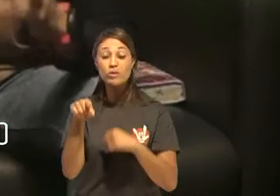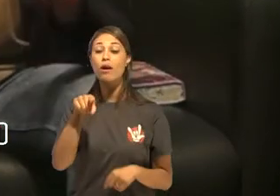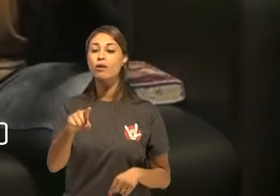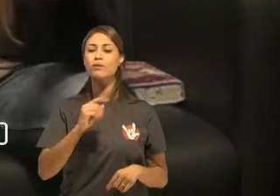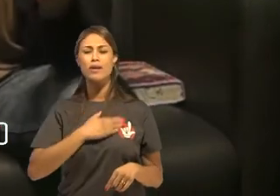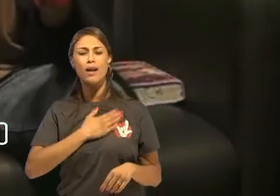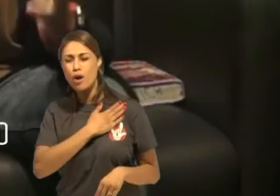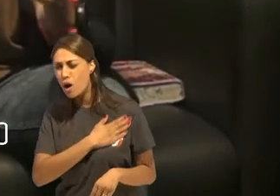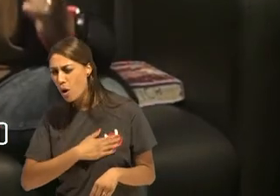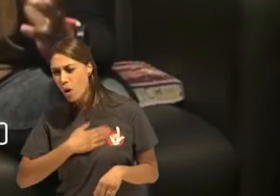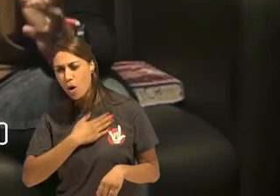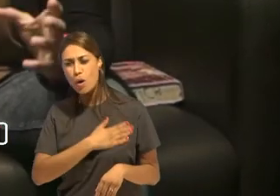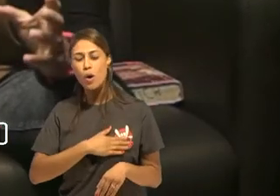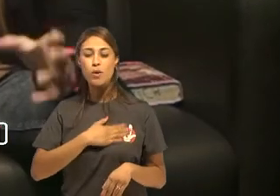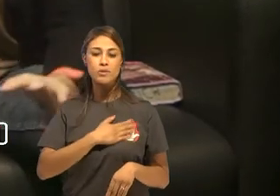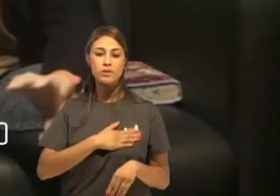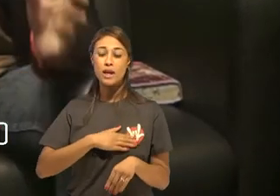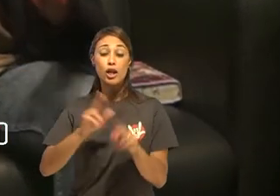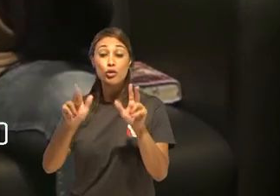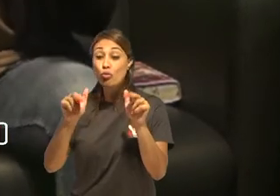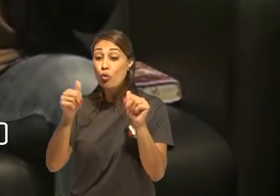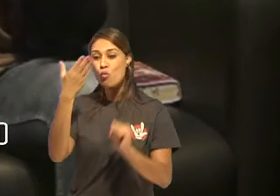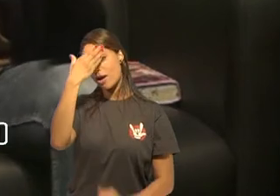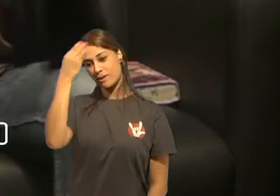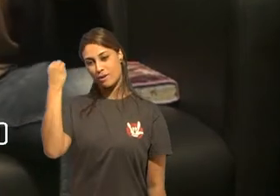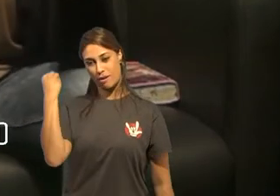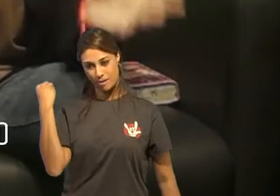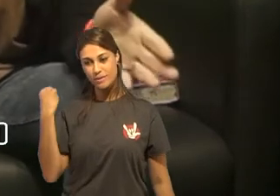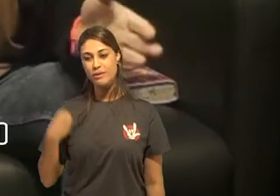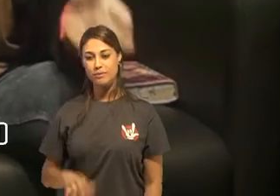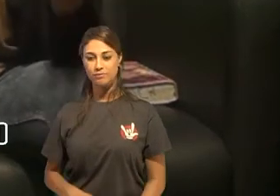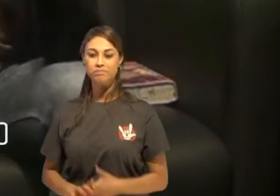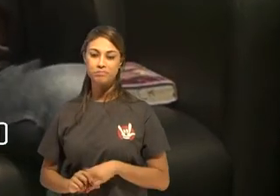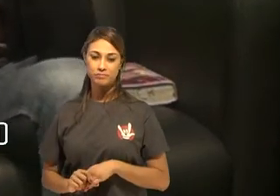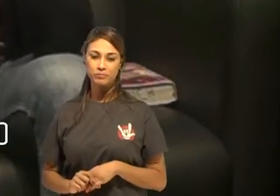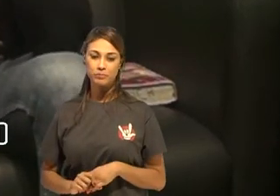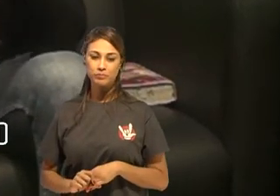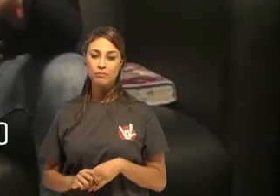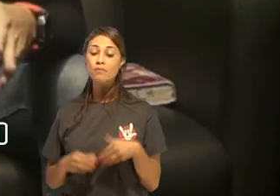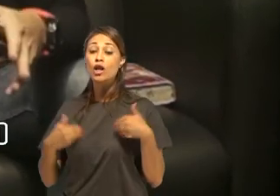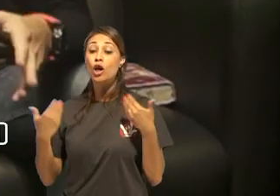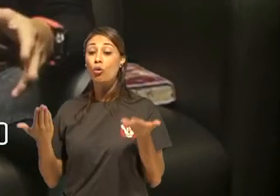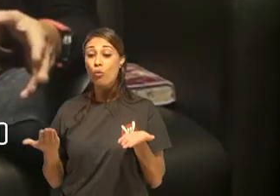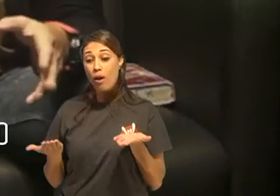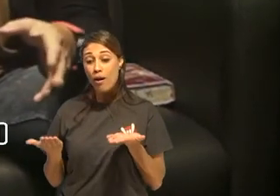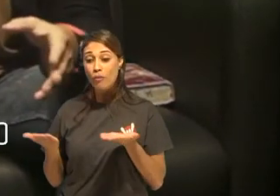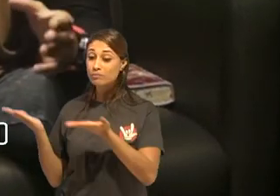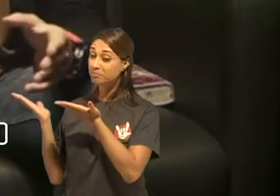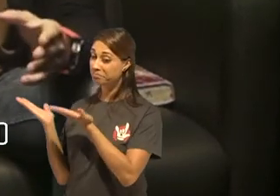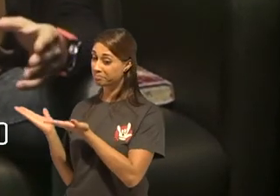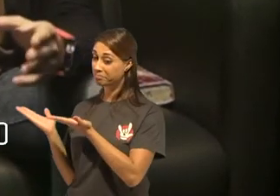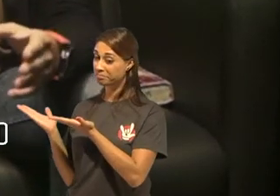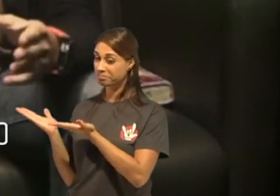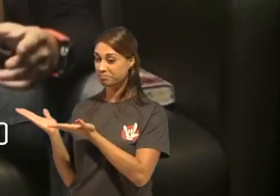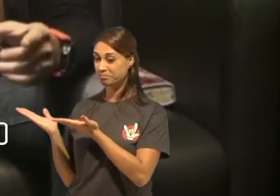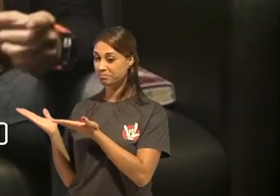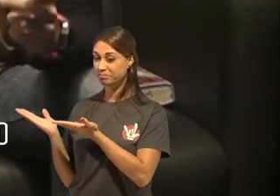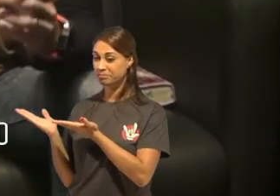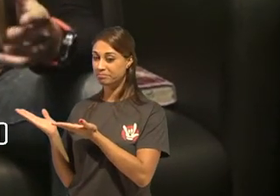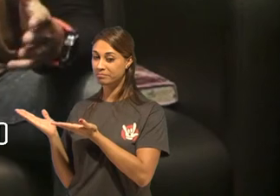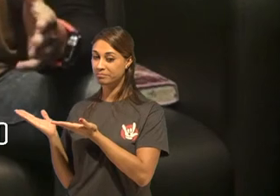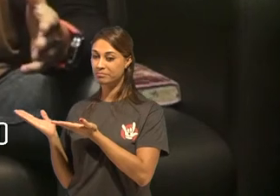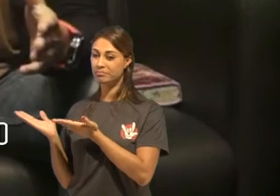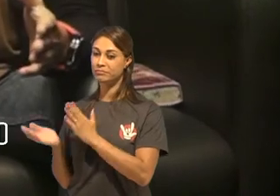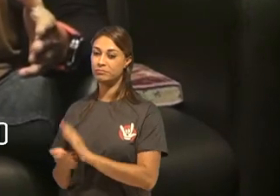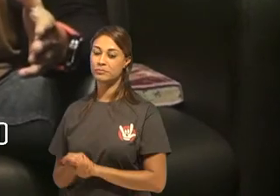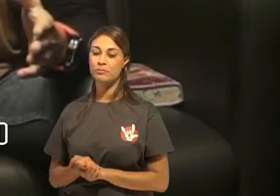seus acampamentos, certo? Ou With Everything, ou Lenha na Fogueira, tá certo? Beleza?